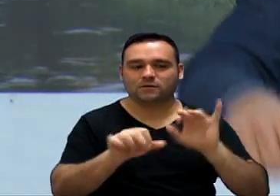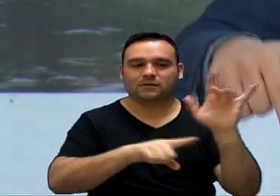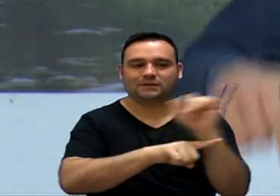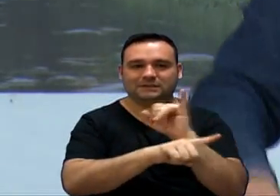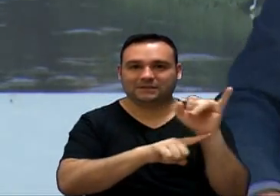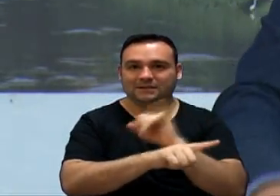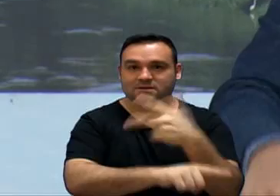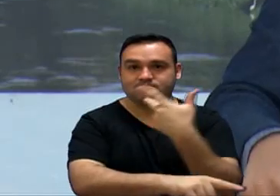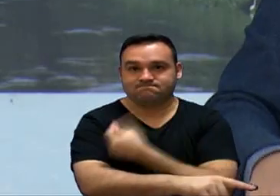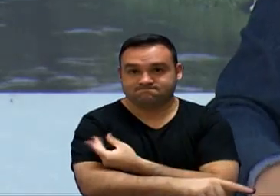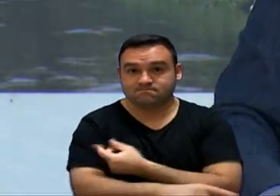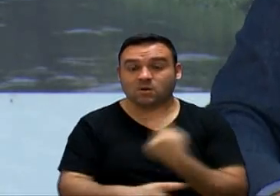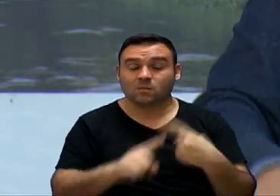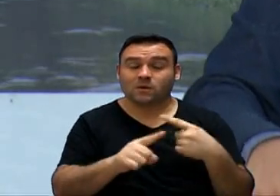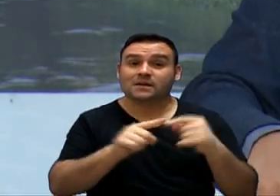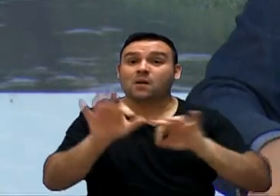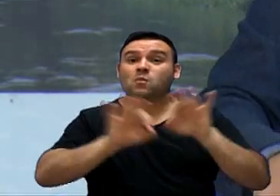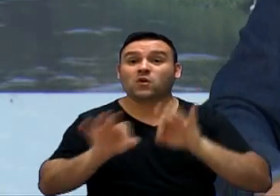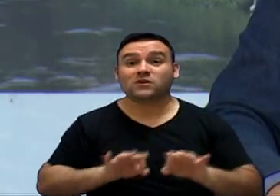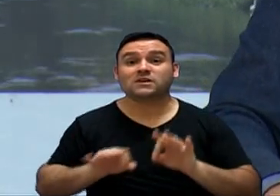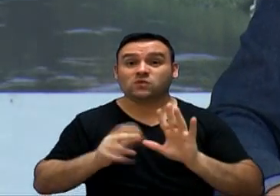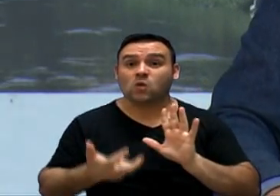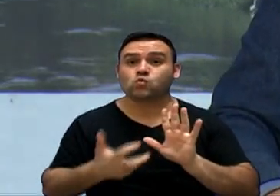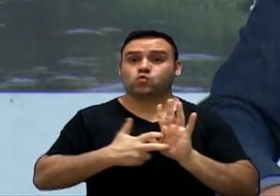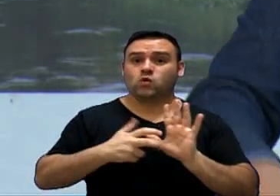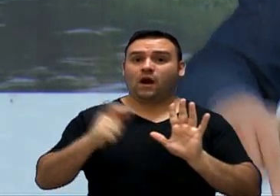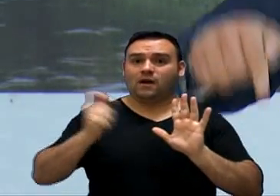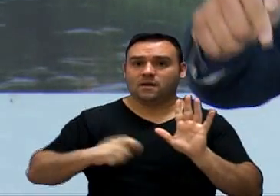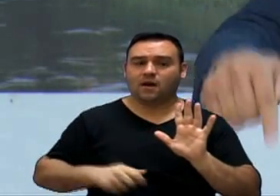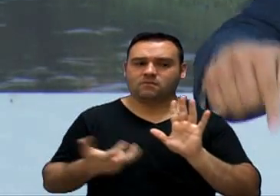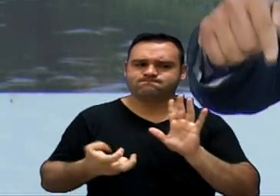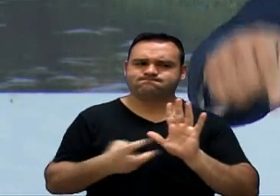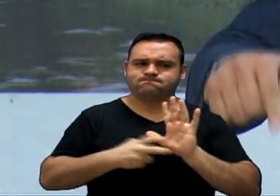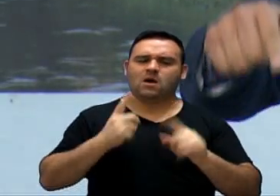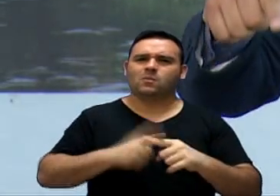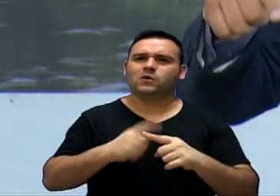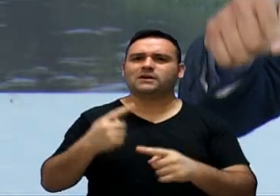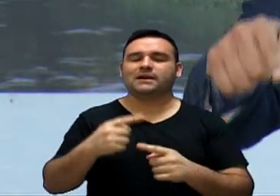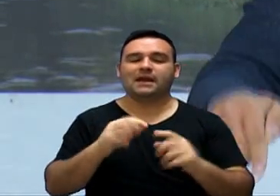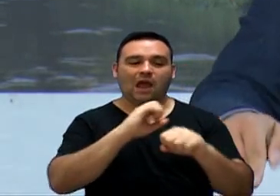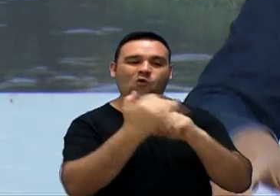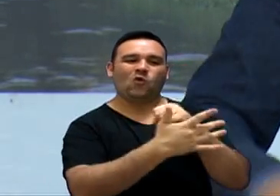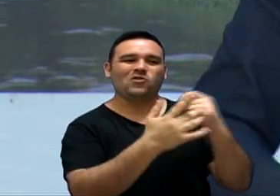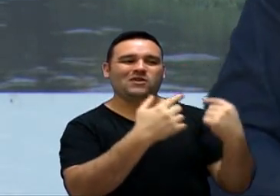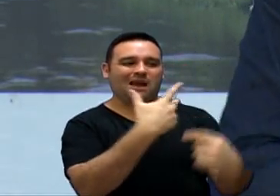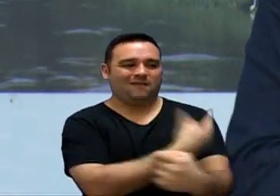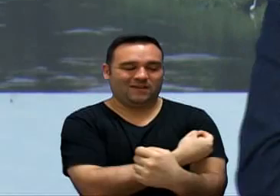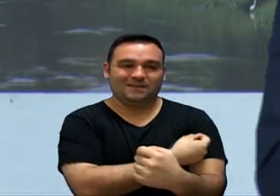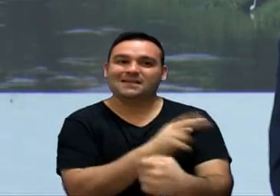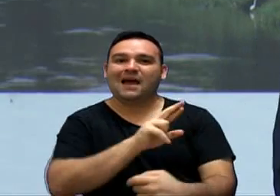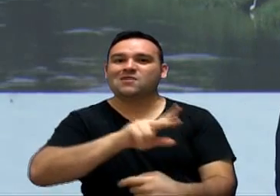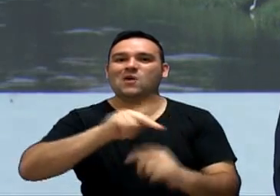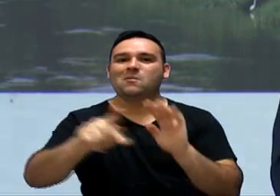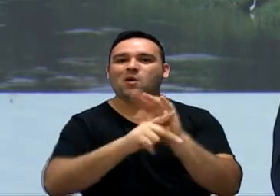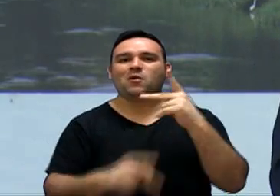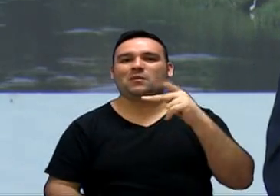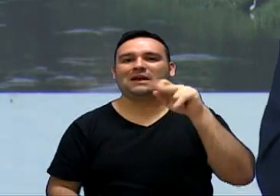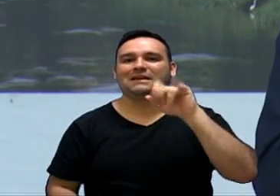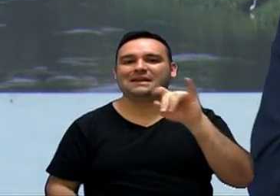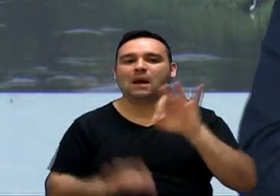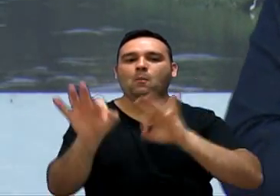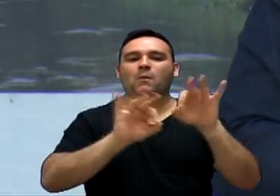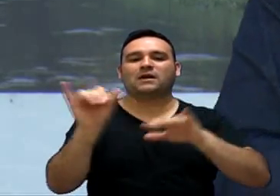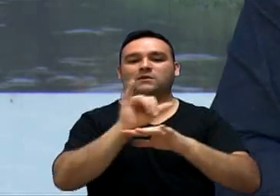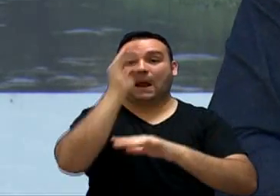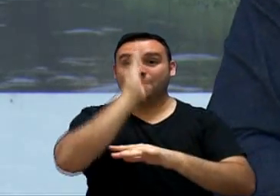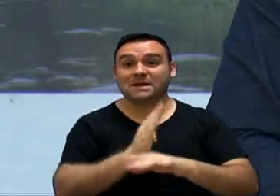PNI para dizer que esse projeto é constitucional, porque a vacina contra o coronavírus não faz parte do PNI, do Plano